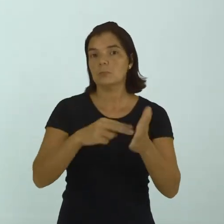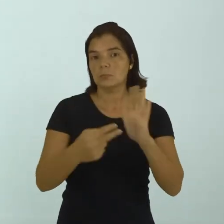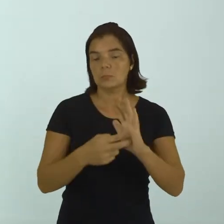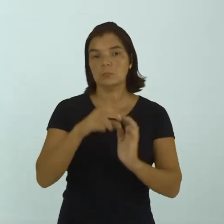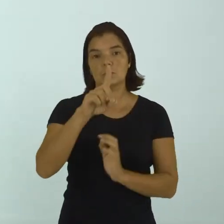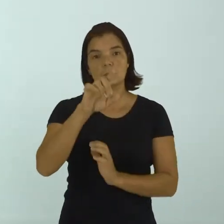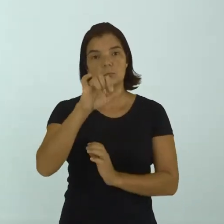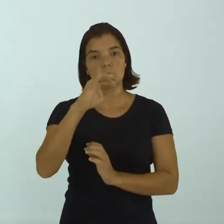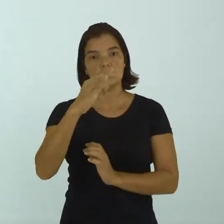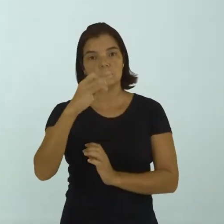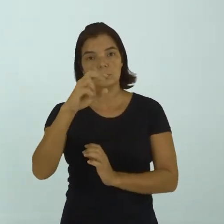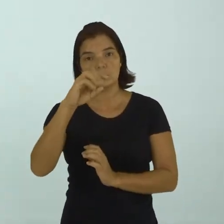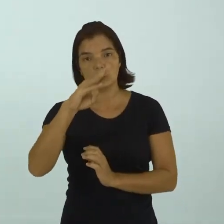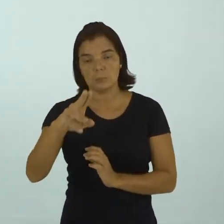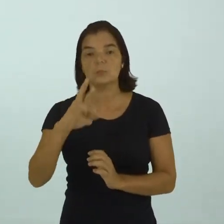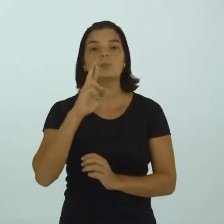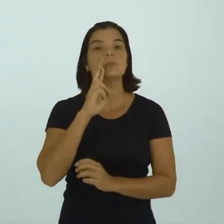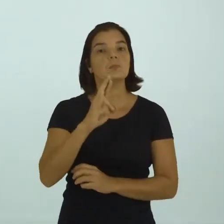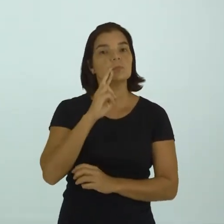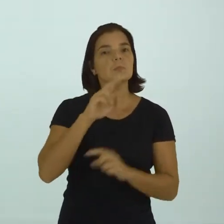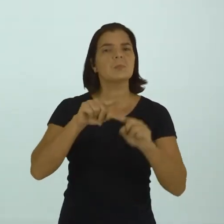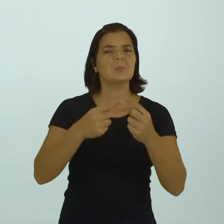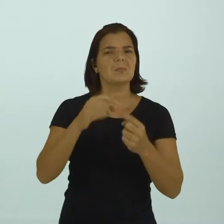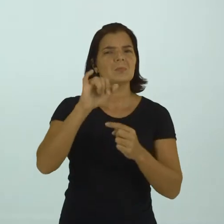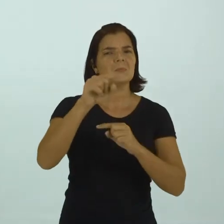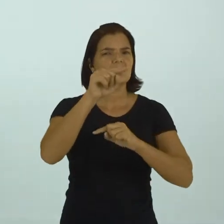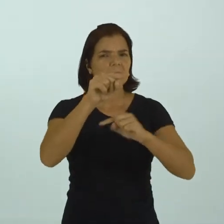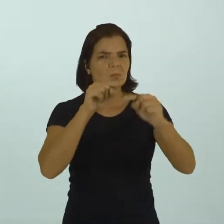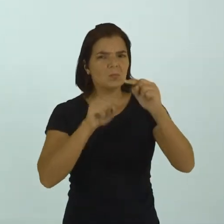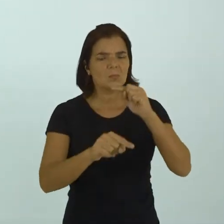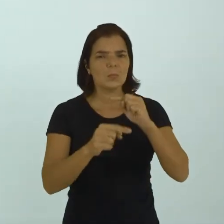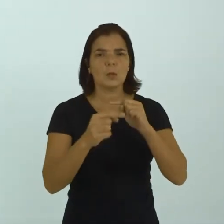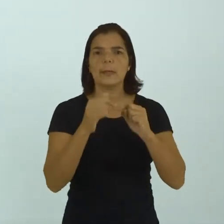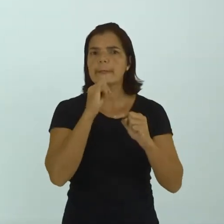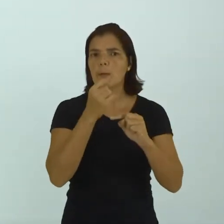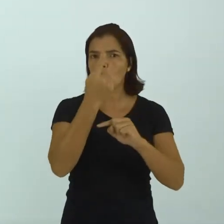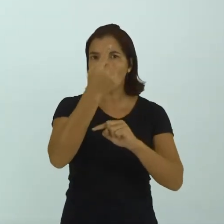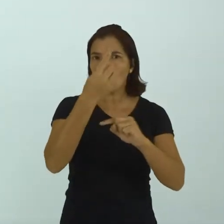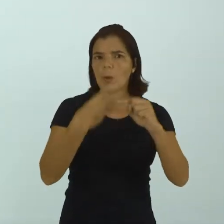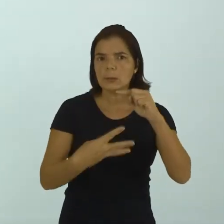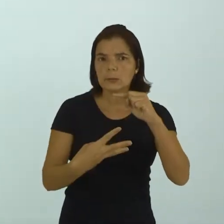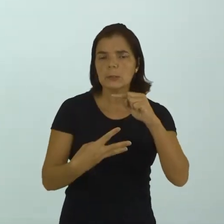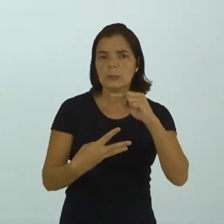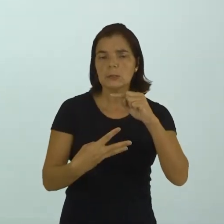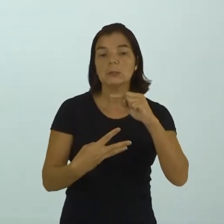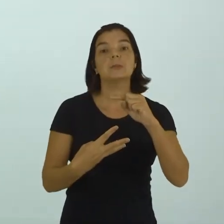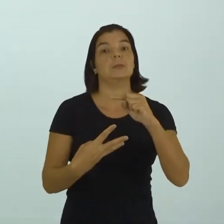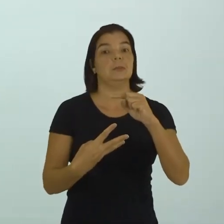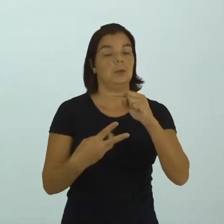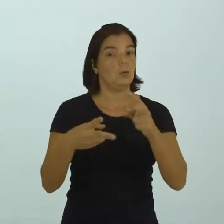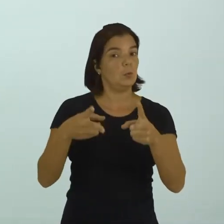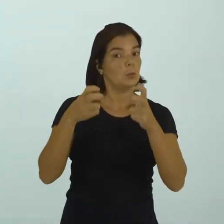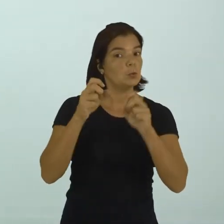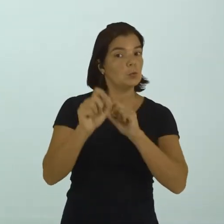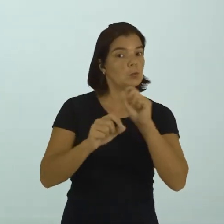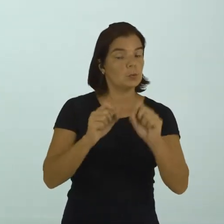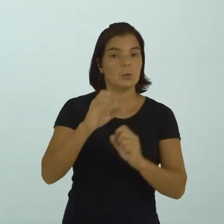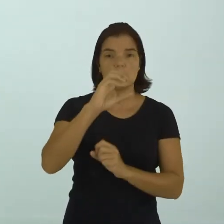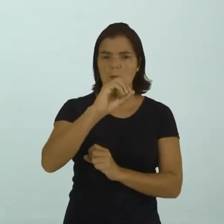um decimal finito como resultado. Agora, quando você divide, por exemplo, 1 para 3, né, você começa a observar que